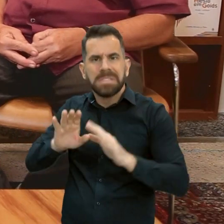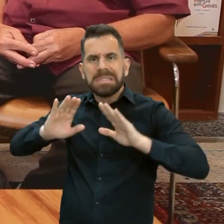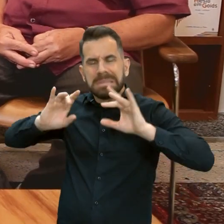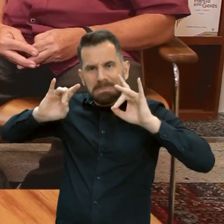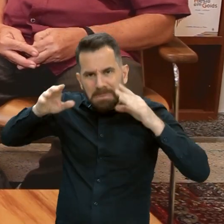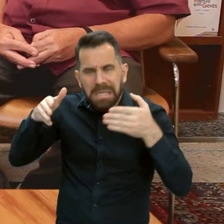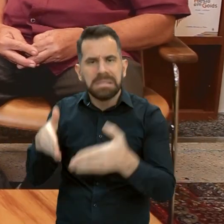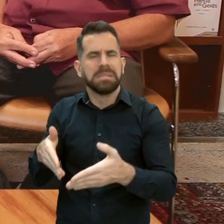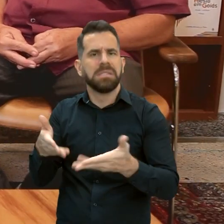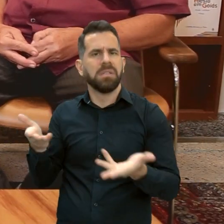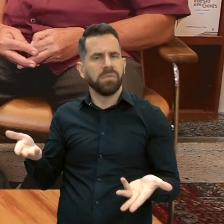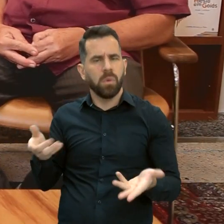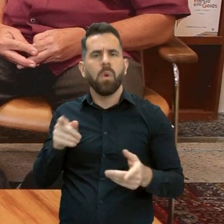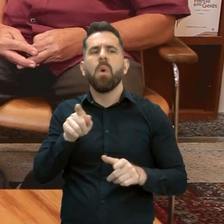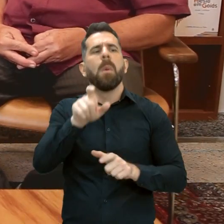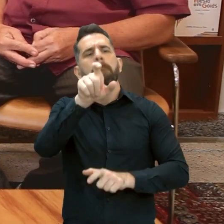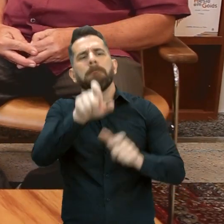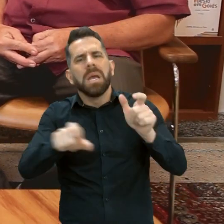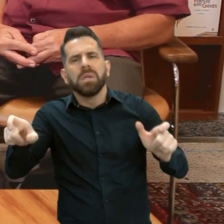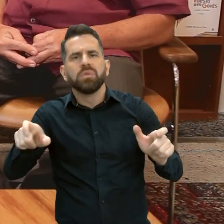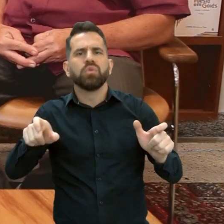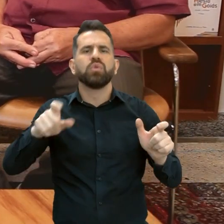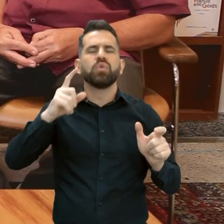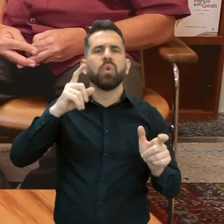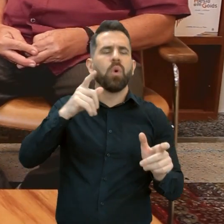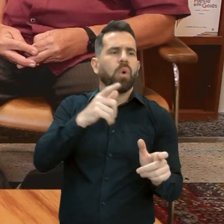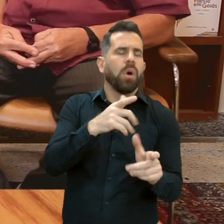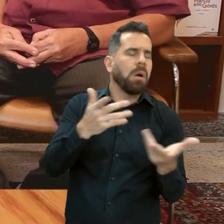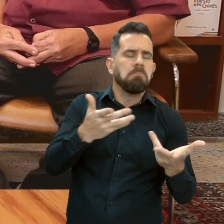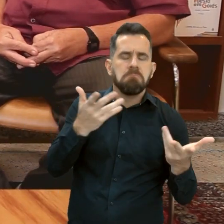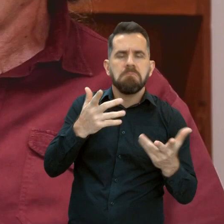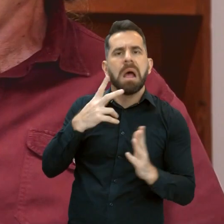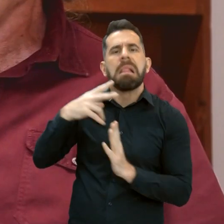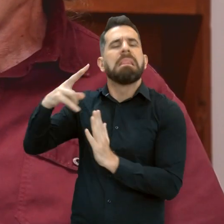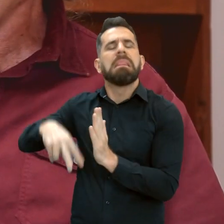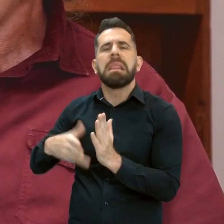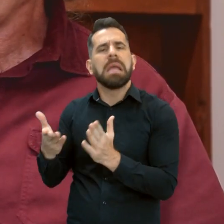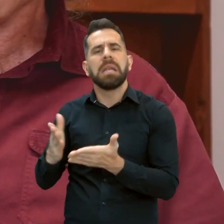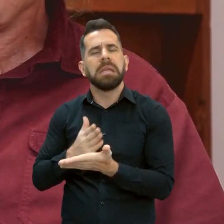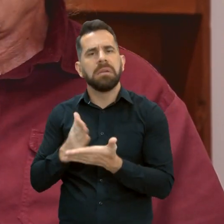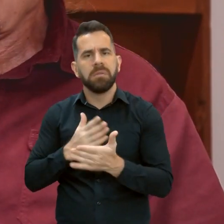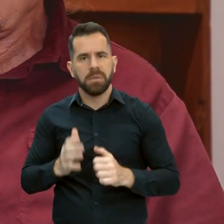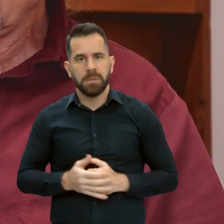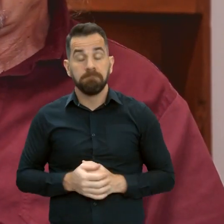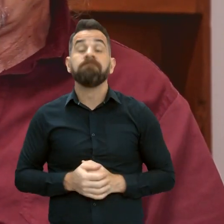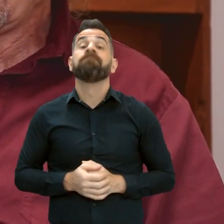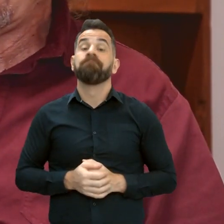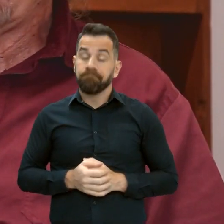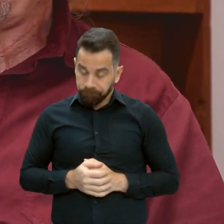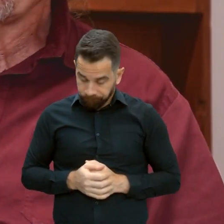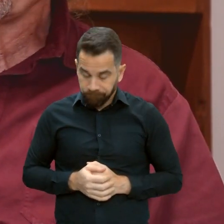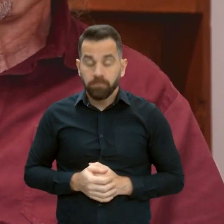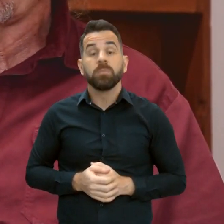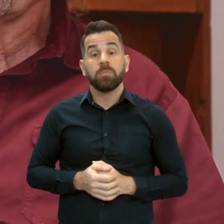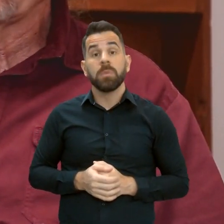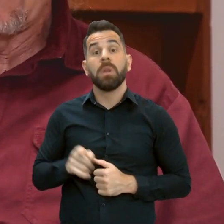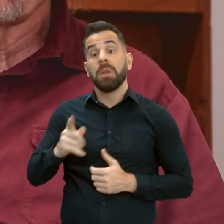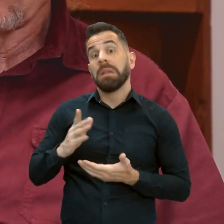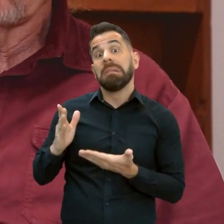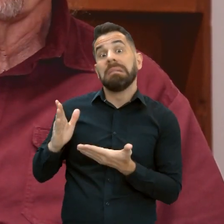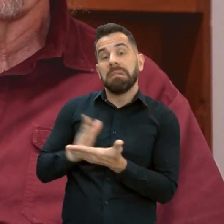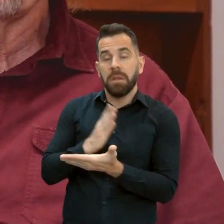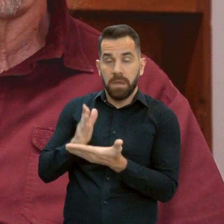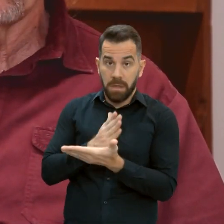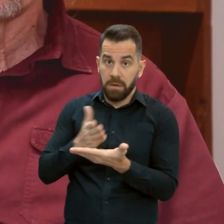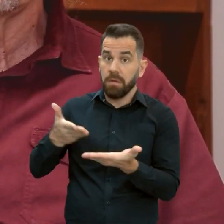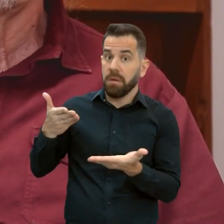axiomática planar. Para que público é destinado essa obra? Bom, o livro em si pode ser usado e é